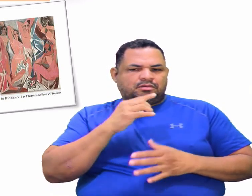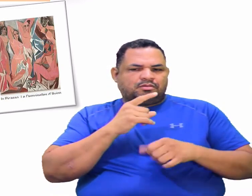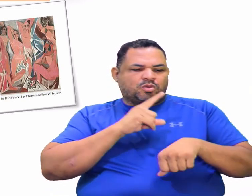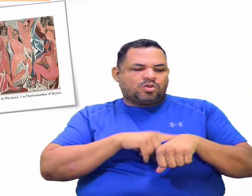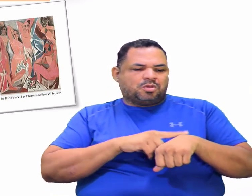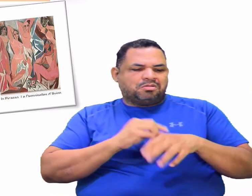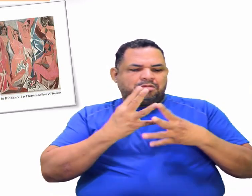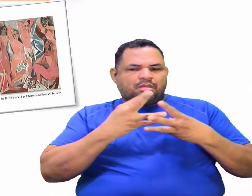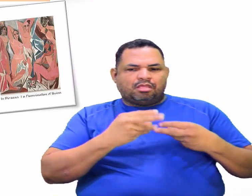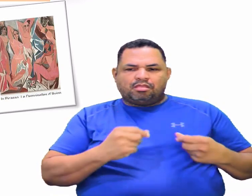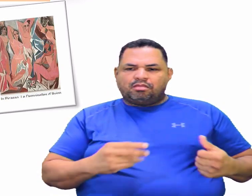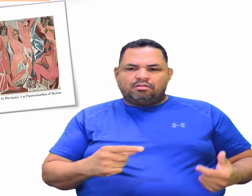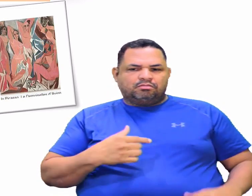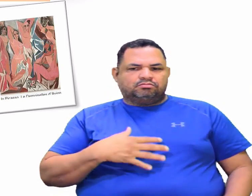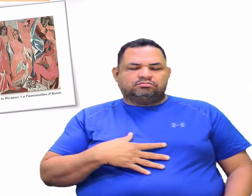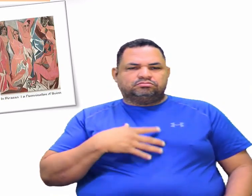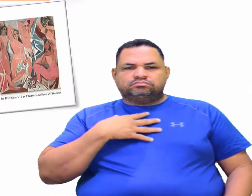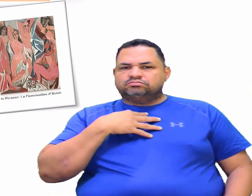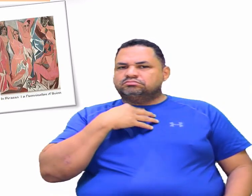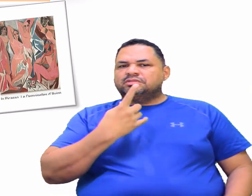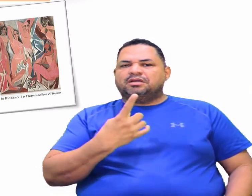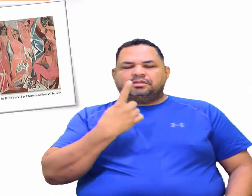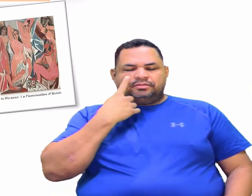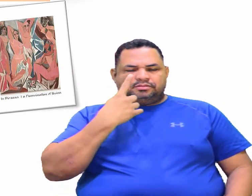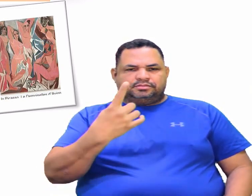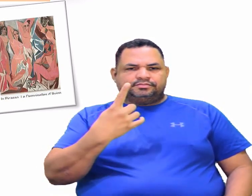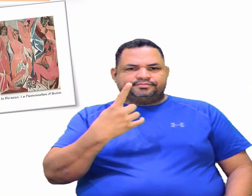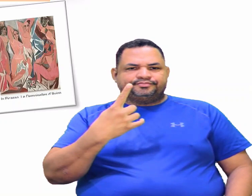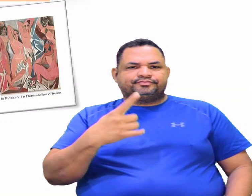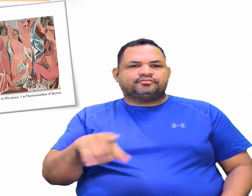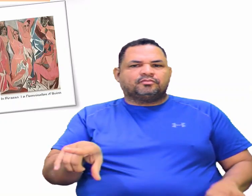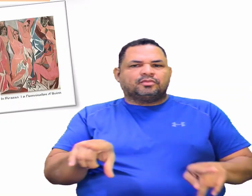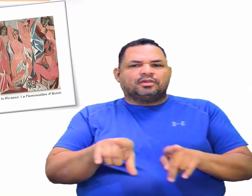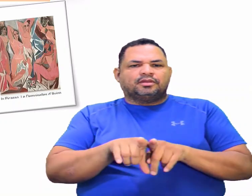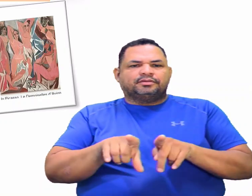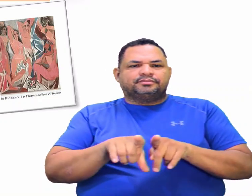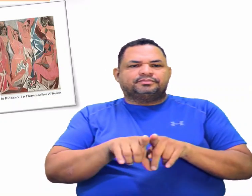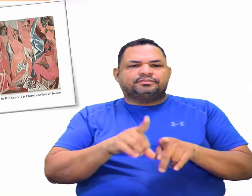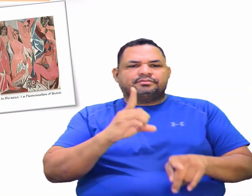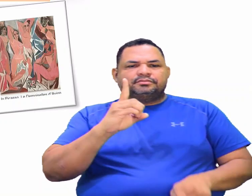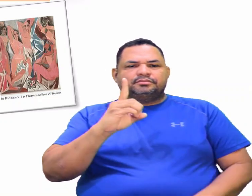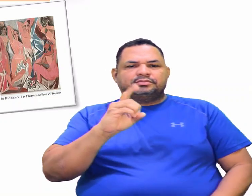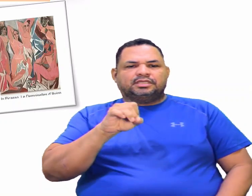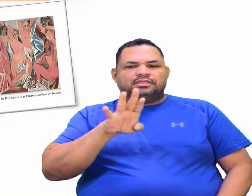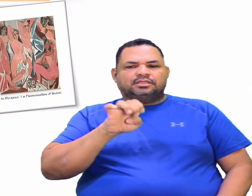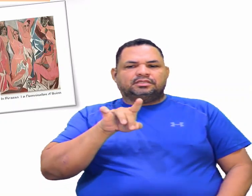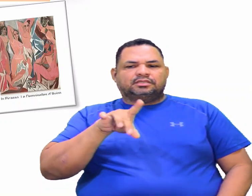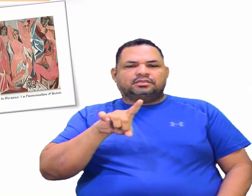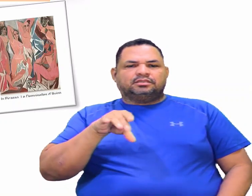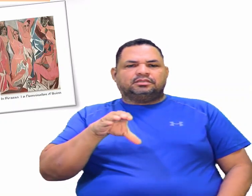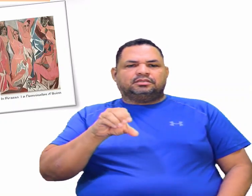obra aí do Salvador da Lei aí vem também O dadaísmo